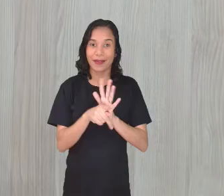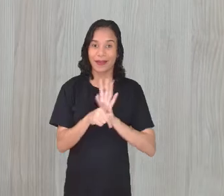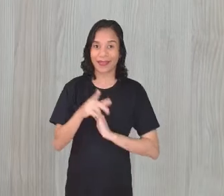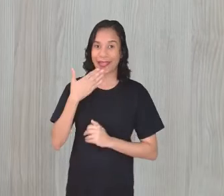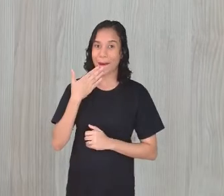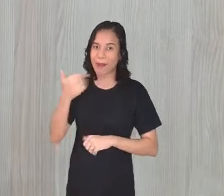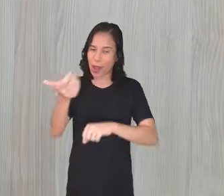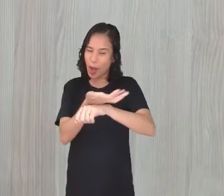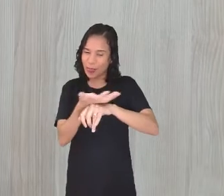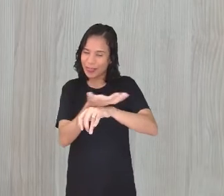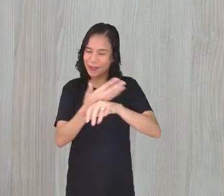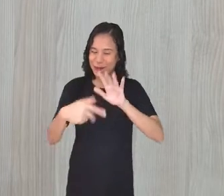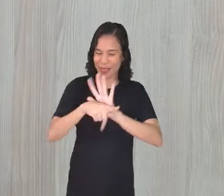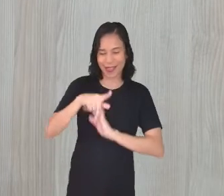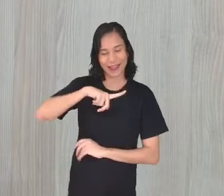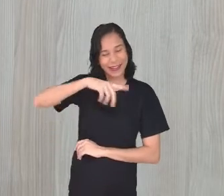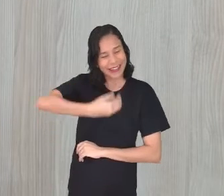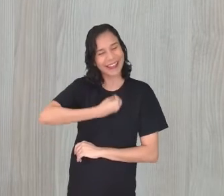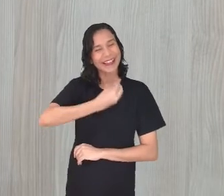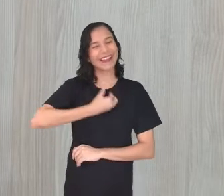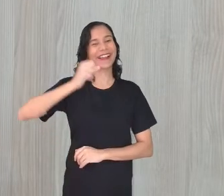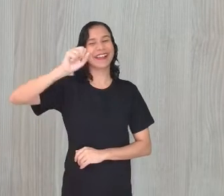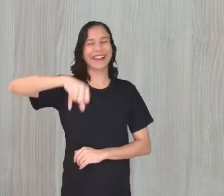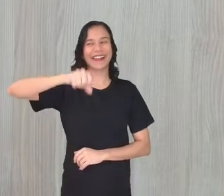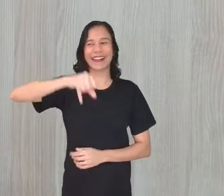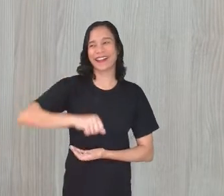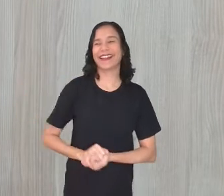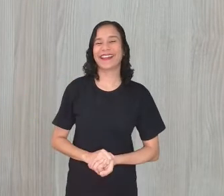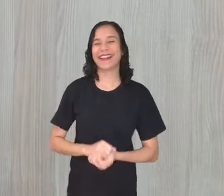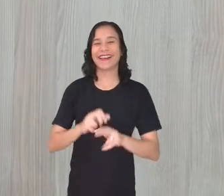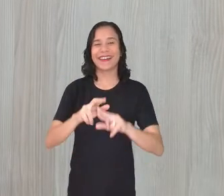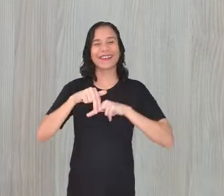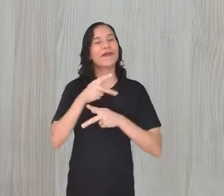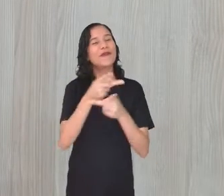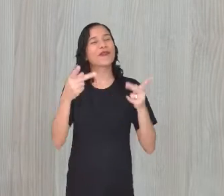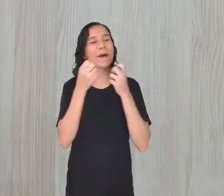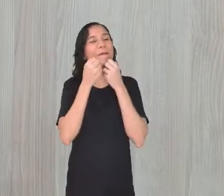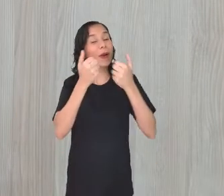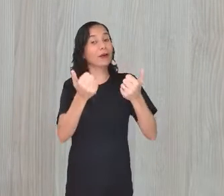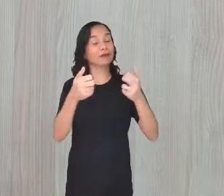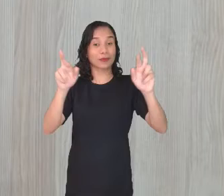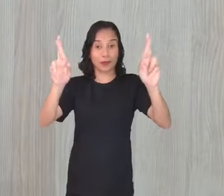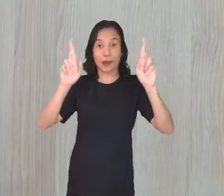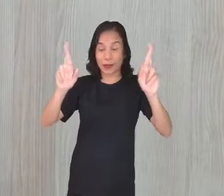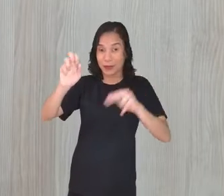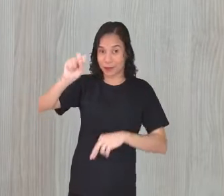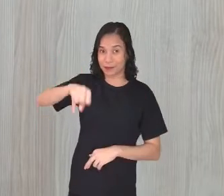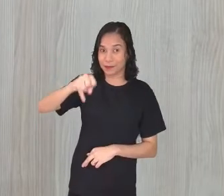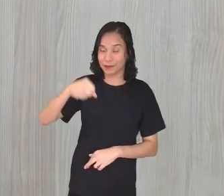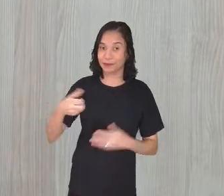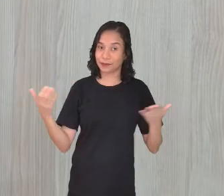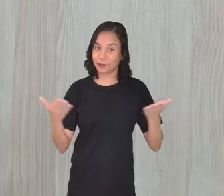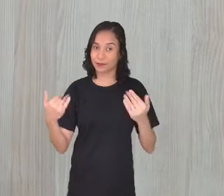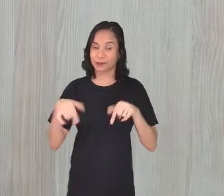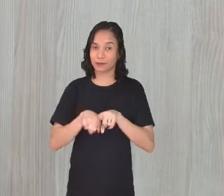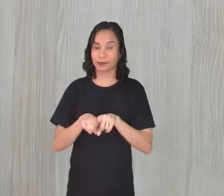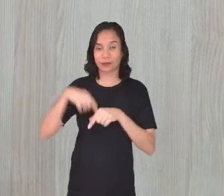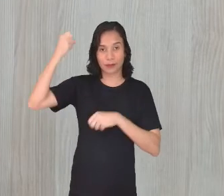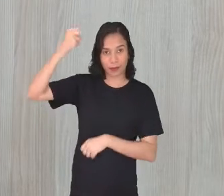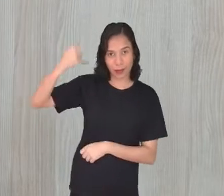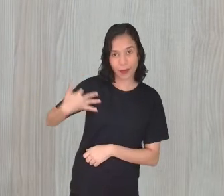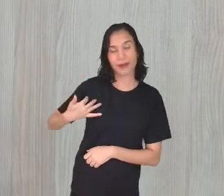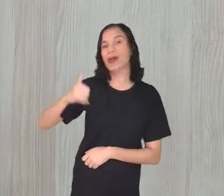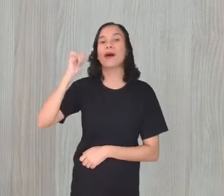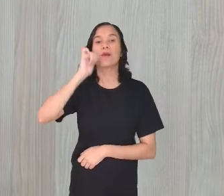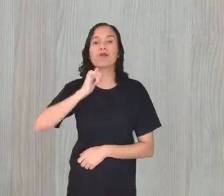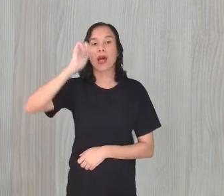melhor disciplina que existe. Como vocês estão? Espero que muito bem. Eu também hoje irei me autodescrever. Eu